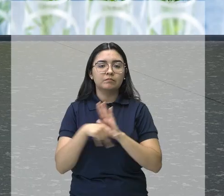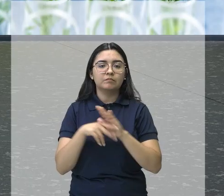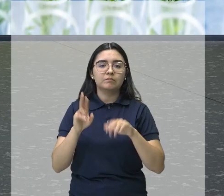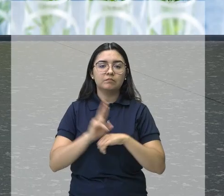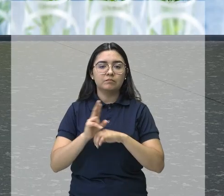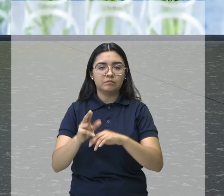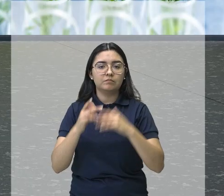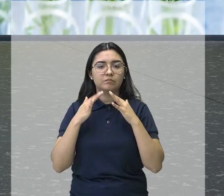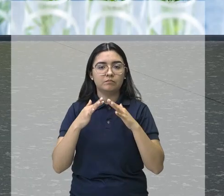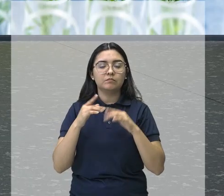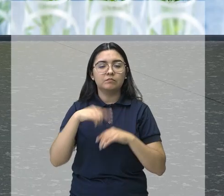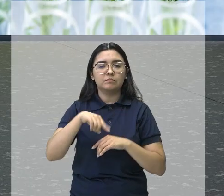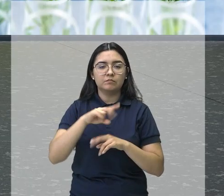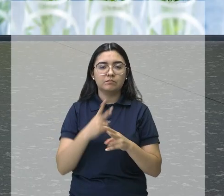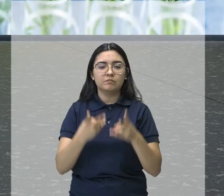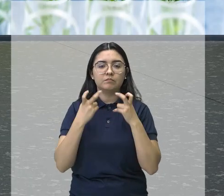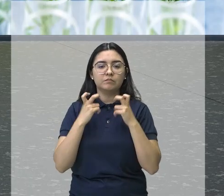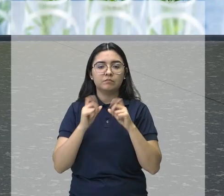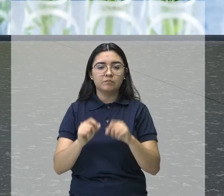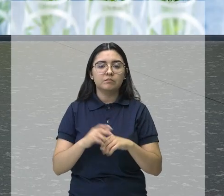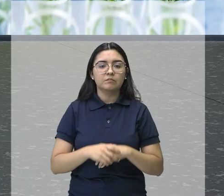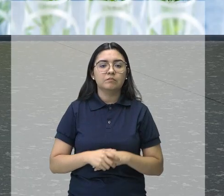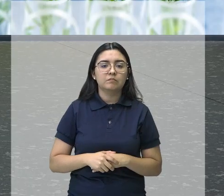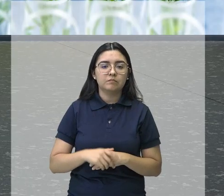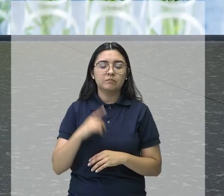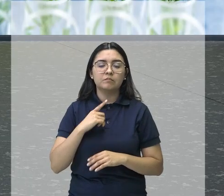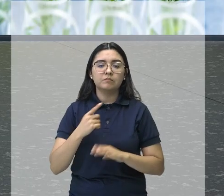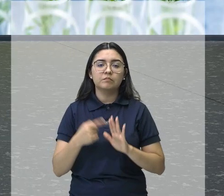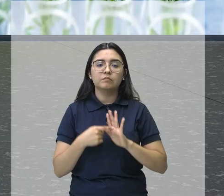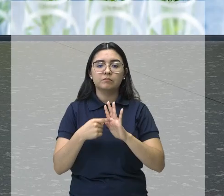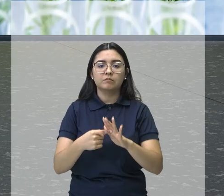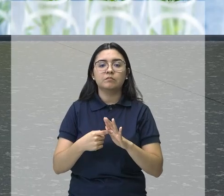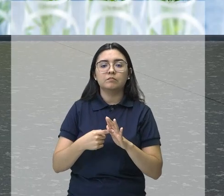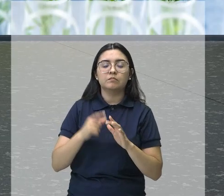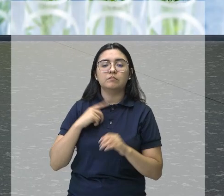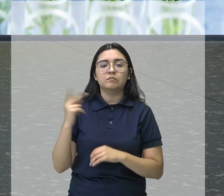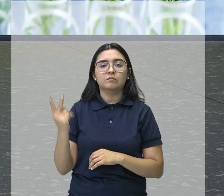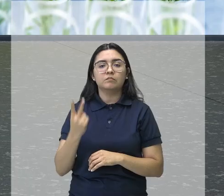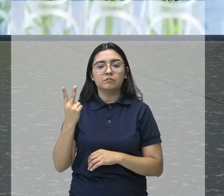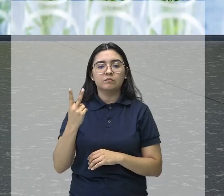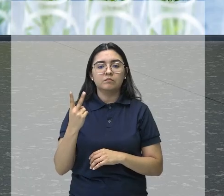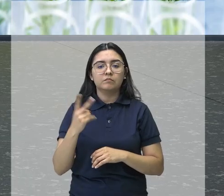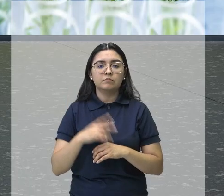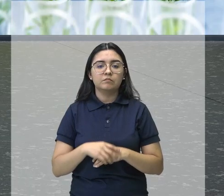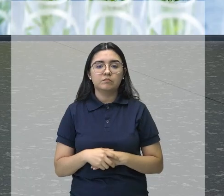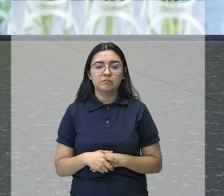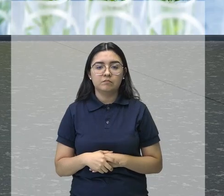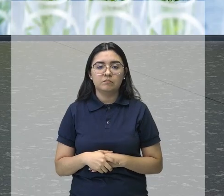vocês perceberam que Venturi lá trouxe essa ideia de valor